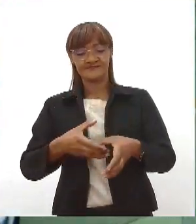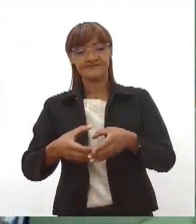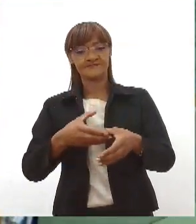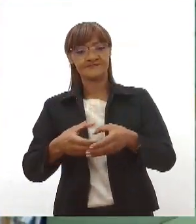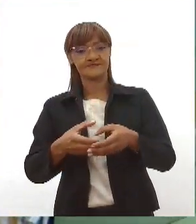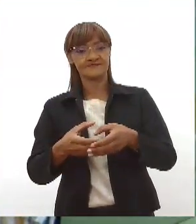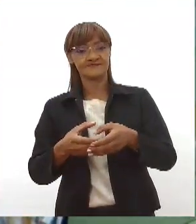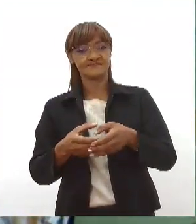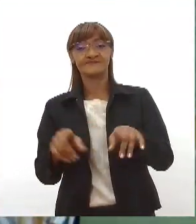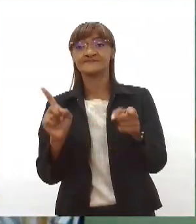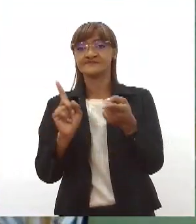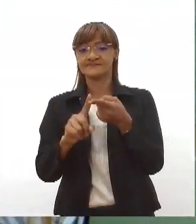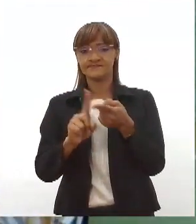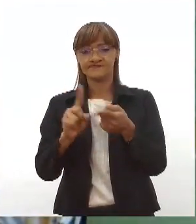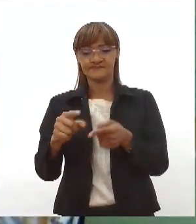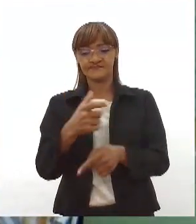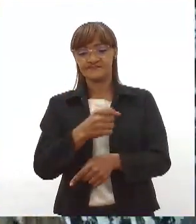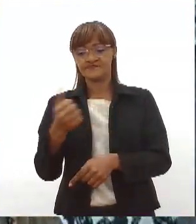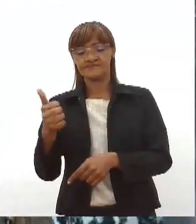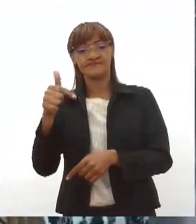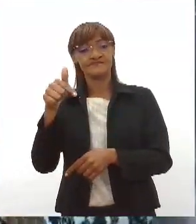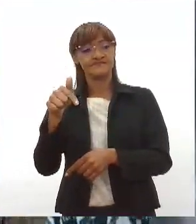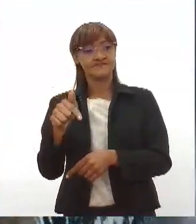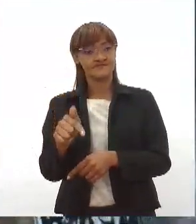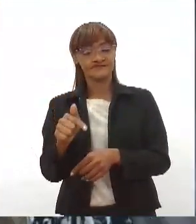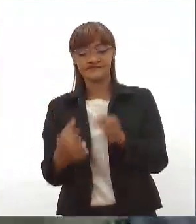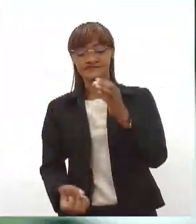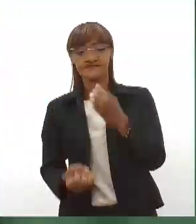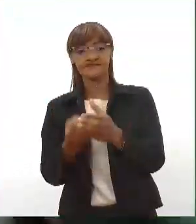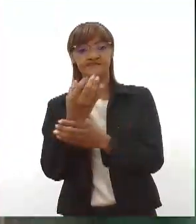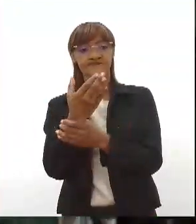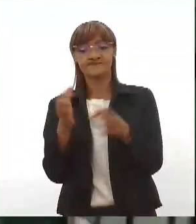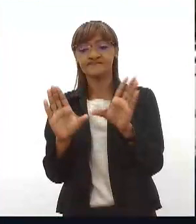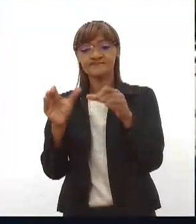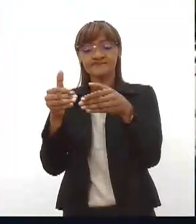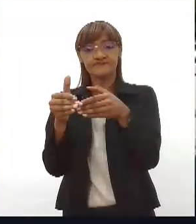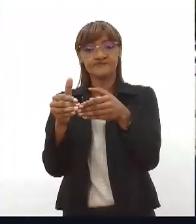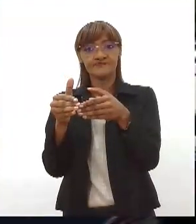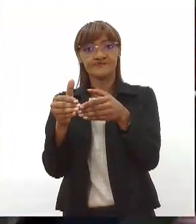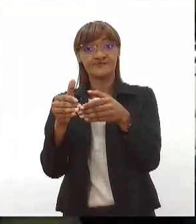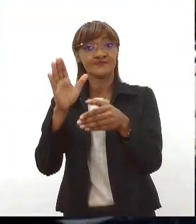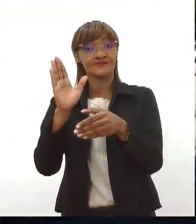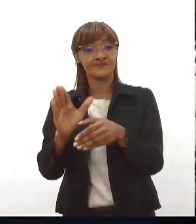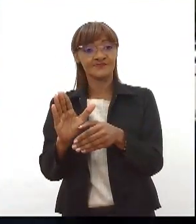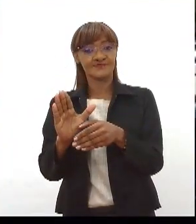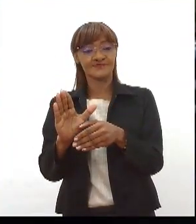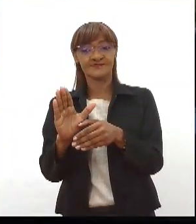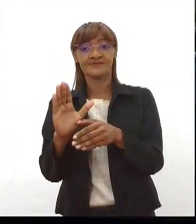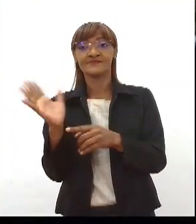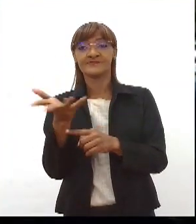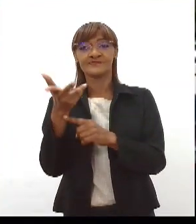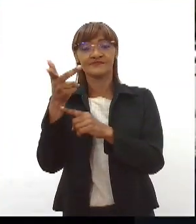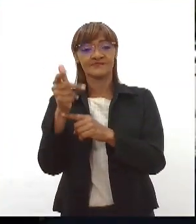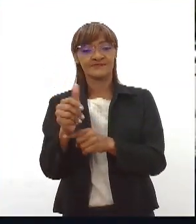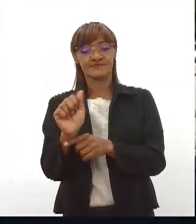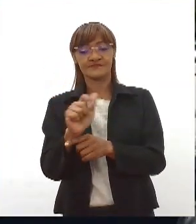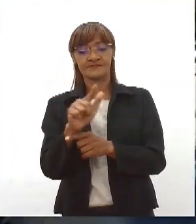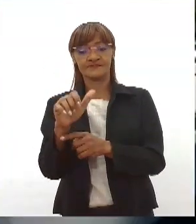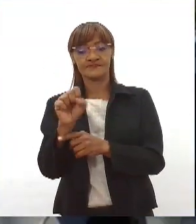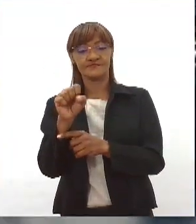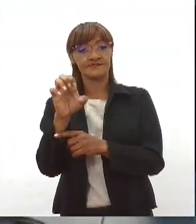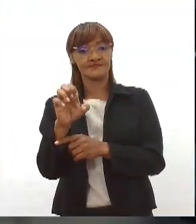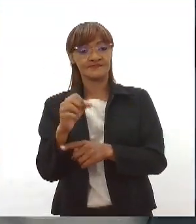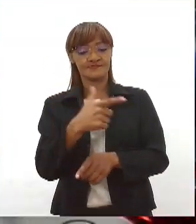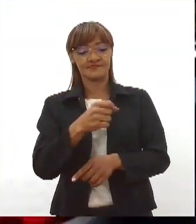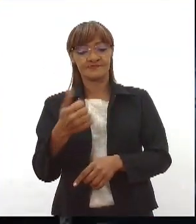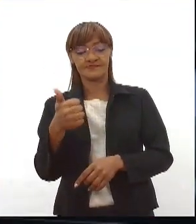2017 é criada a cia de arte a lese em 2018 é iniciada a